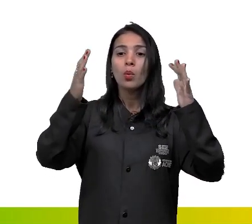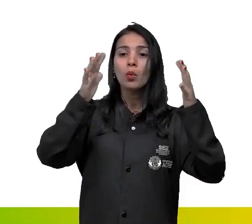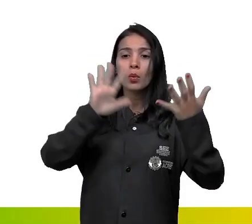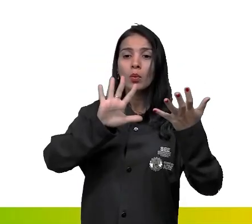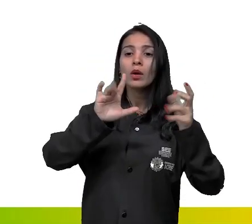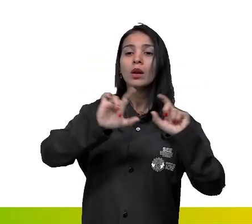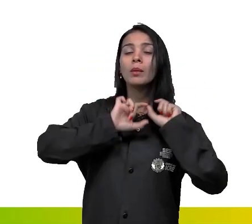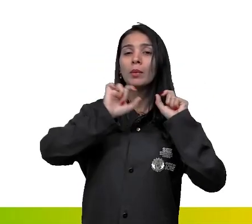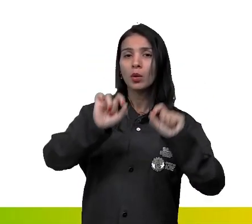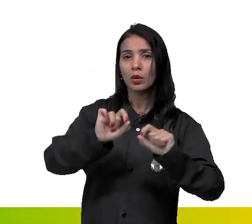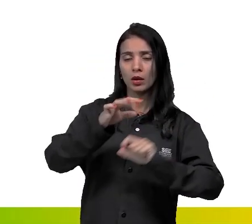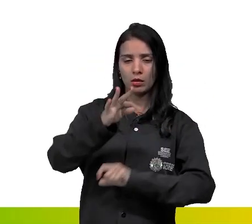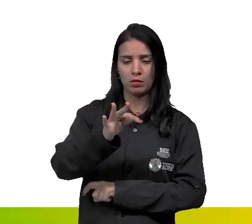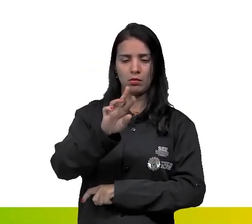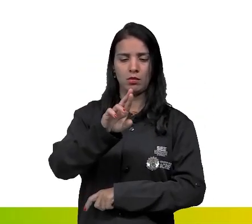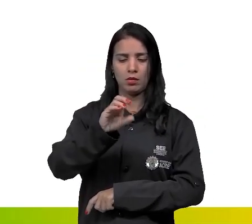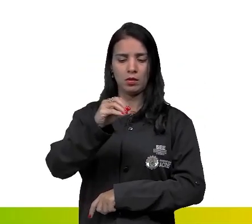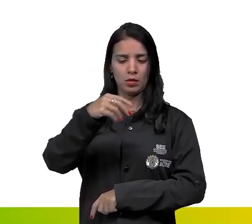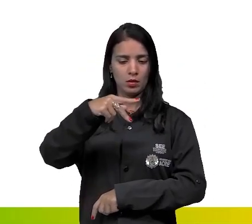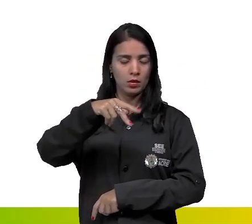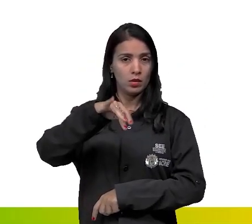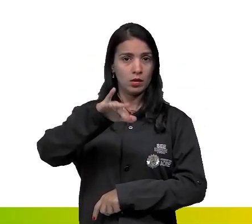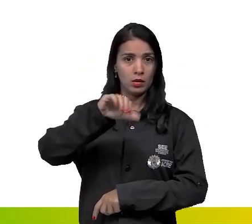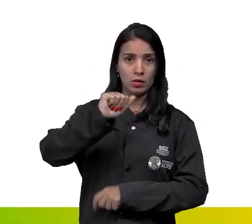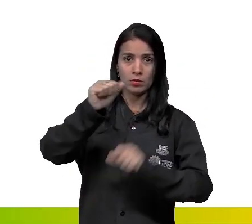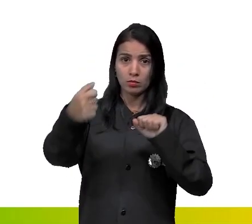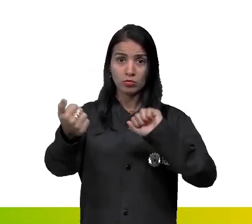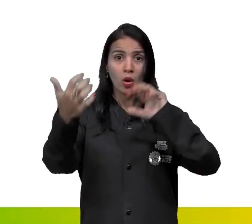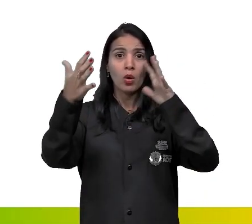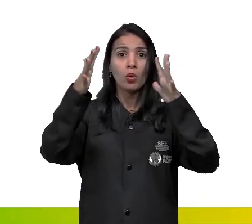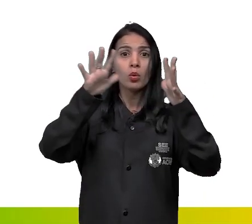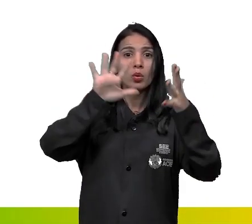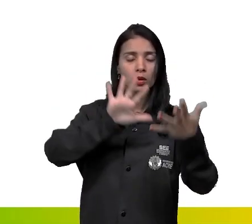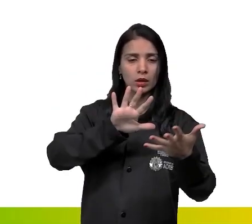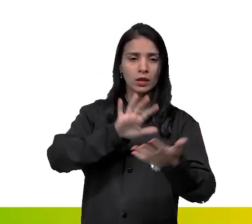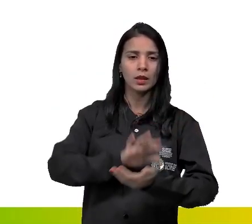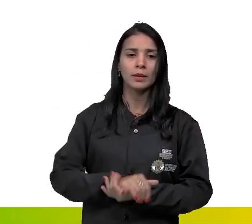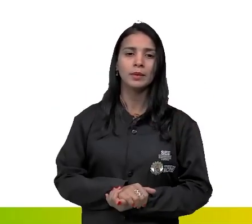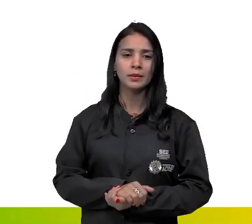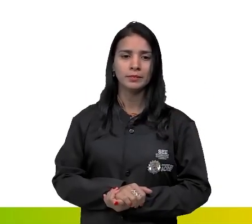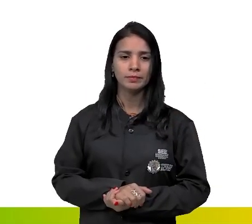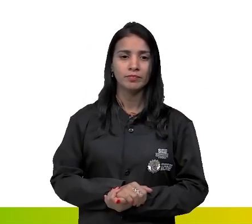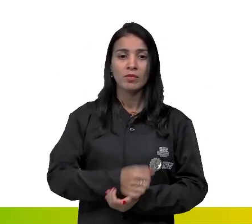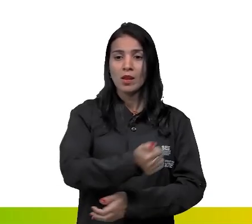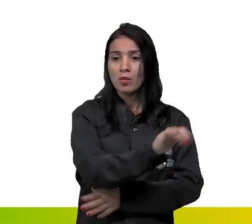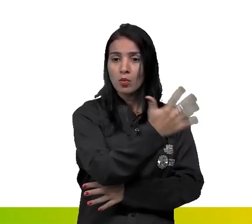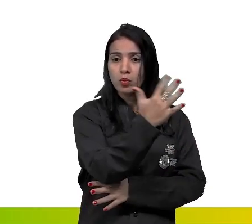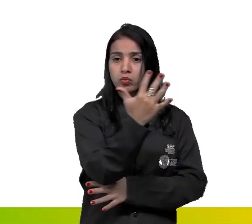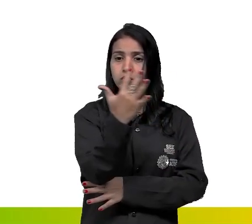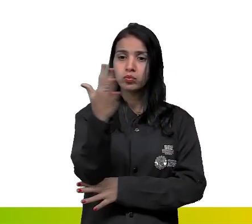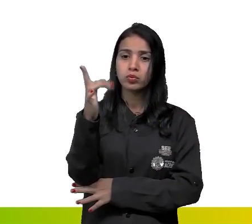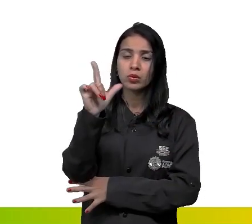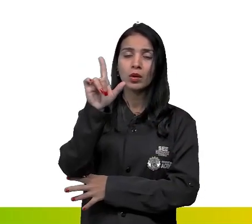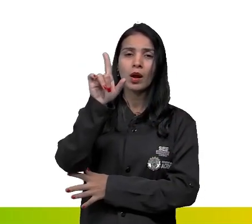o clima tropical. A vegetação, ela é mista, o que a gente chama aí